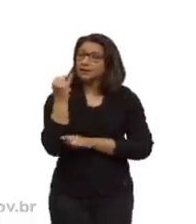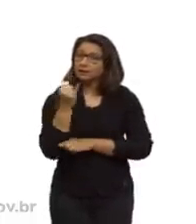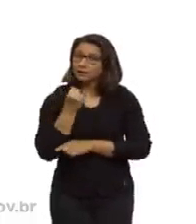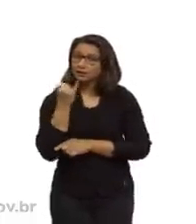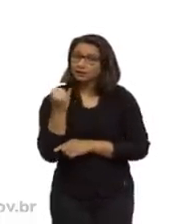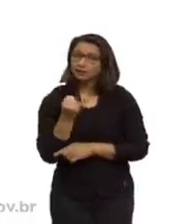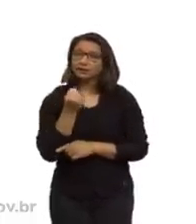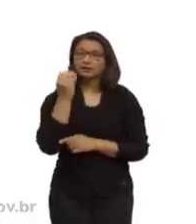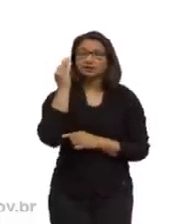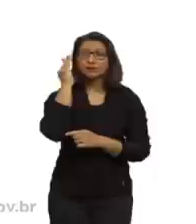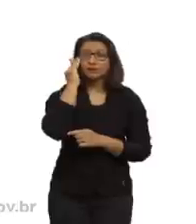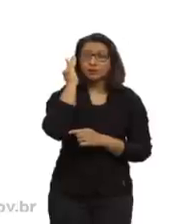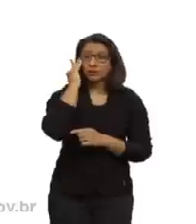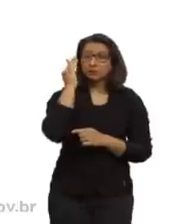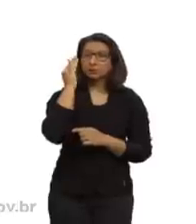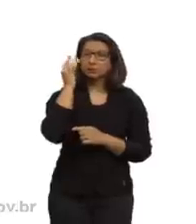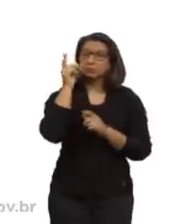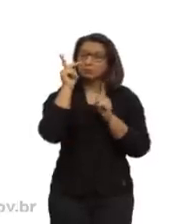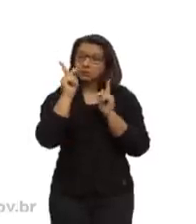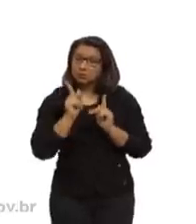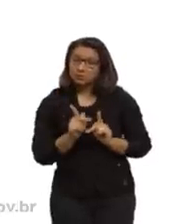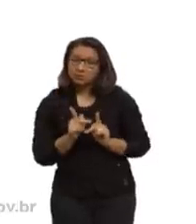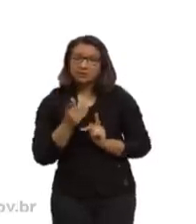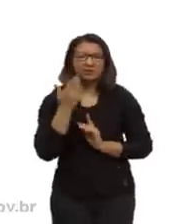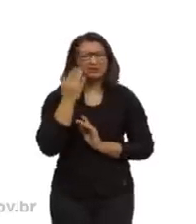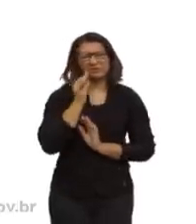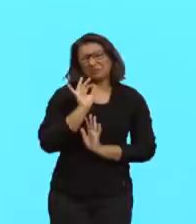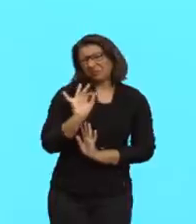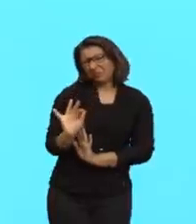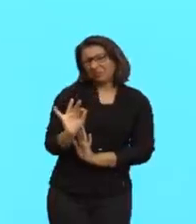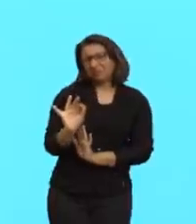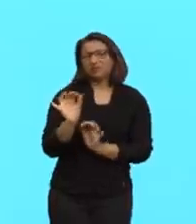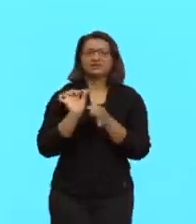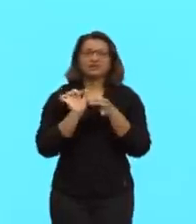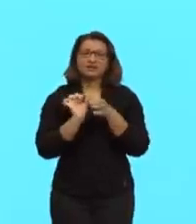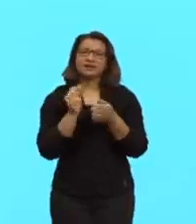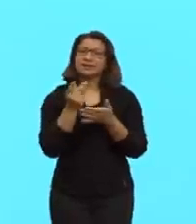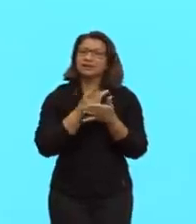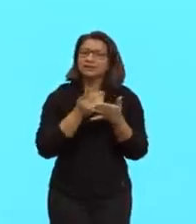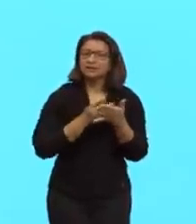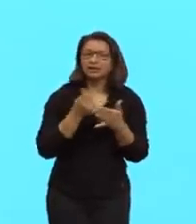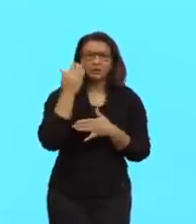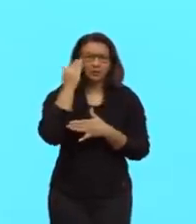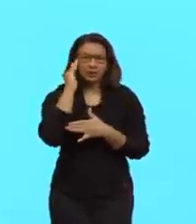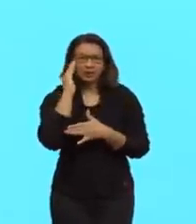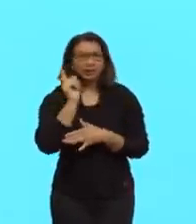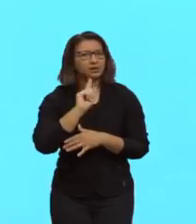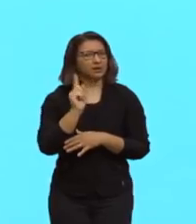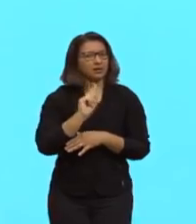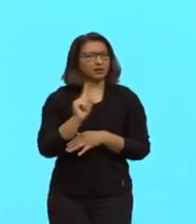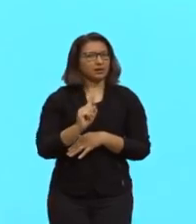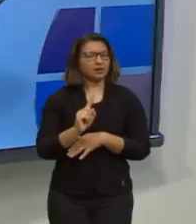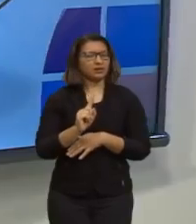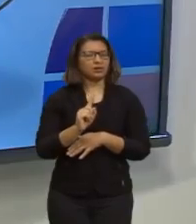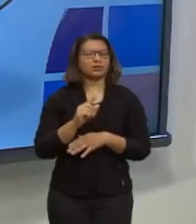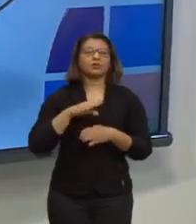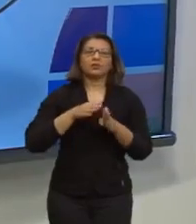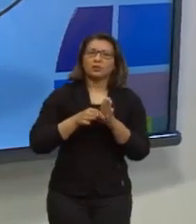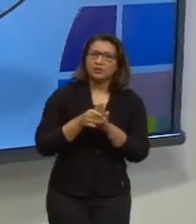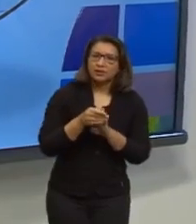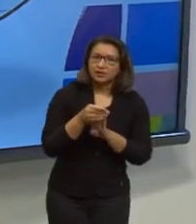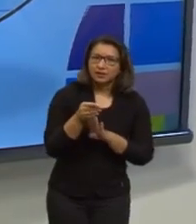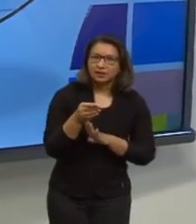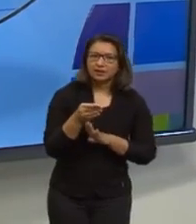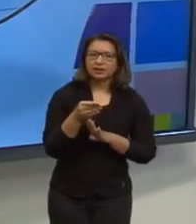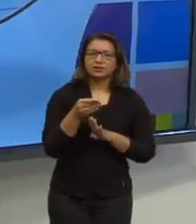tem muita gente que não curte fazer o desenho. Assim, ah, mas eu entendi, professora. Gente, vai por mim, na certeza, a gente